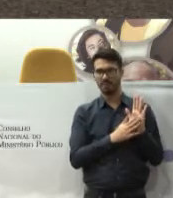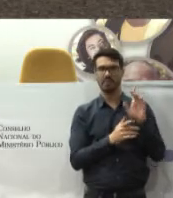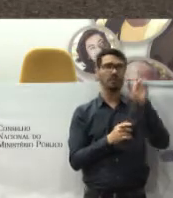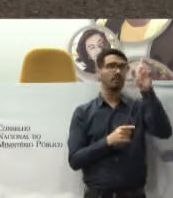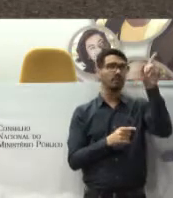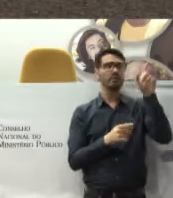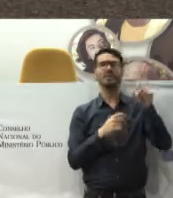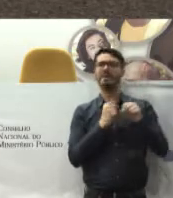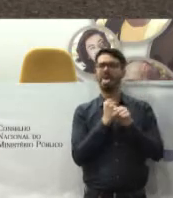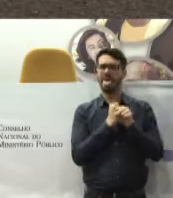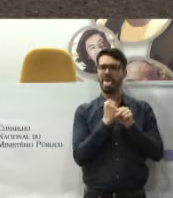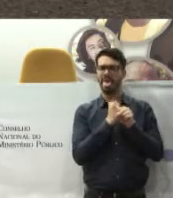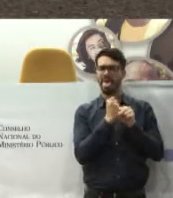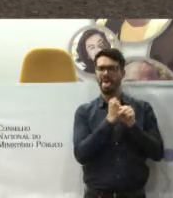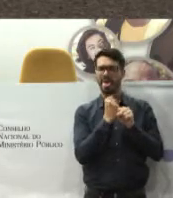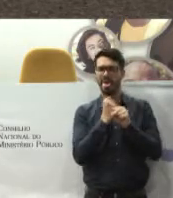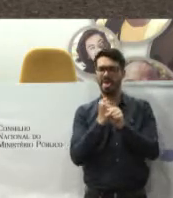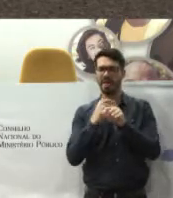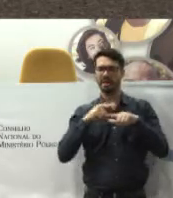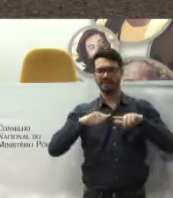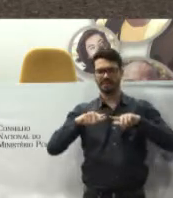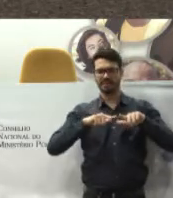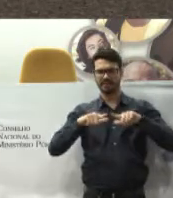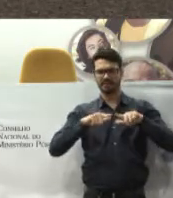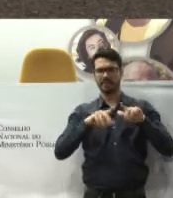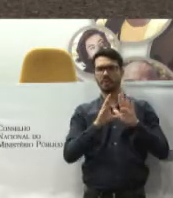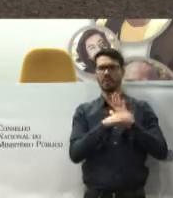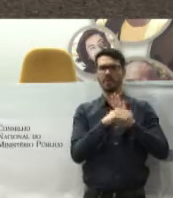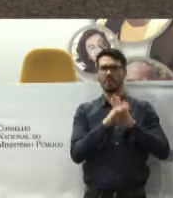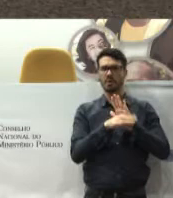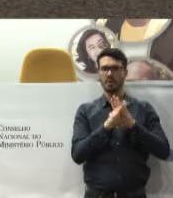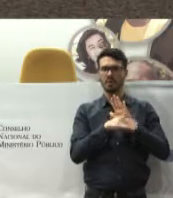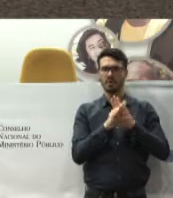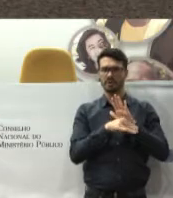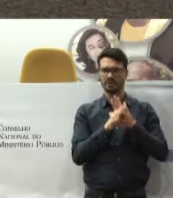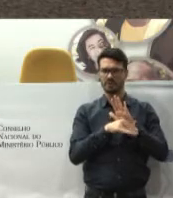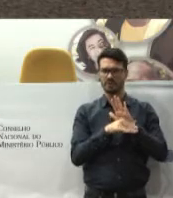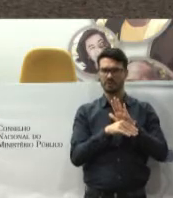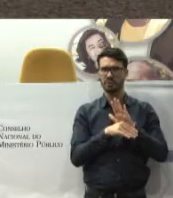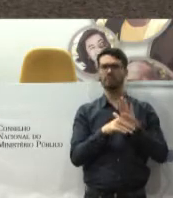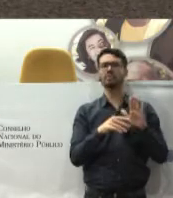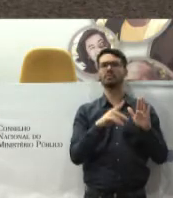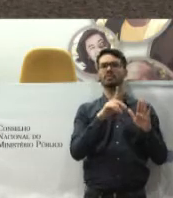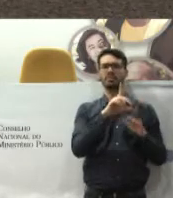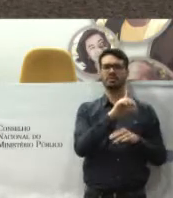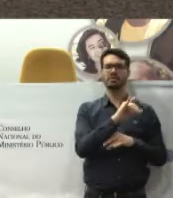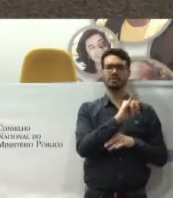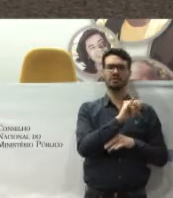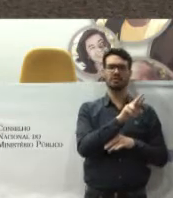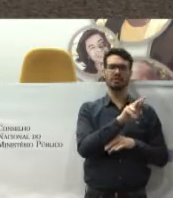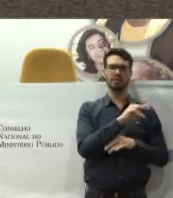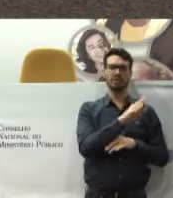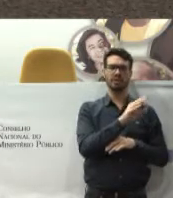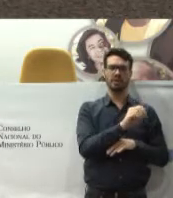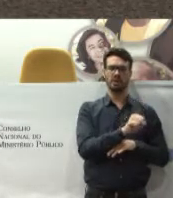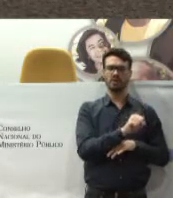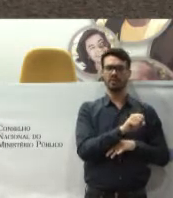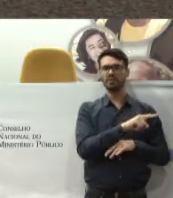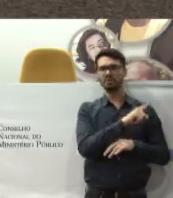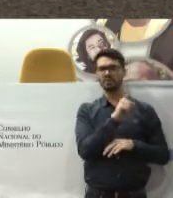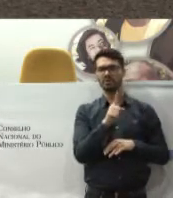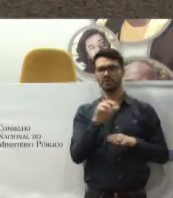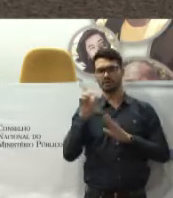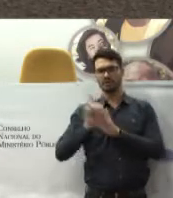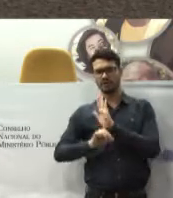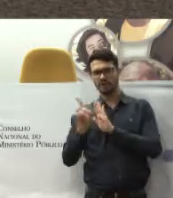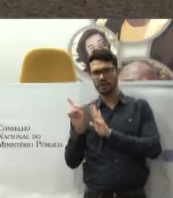perdemos muitos anos trabalhando com o conceito de classificação de direitos, direitos difusos, direitos coletivos,